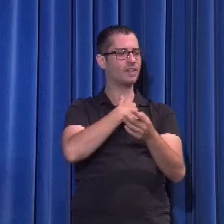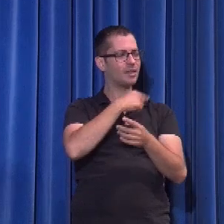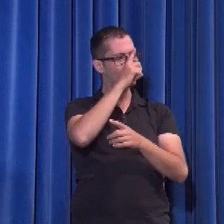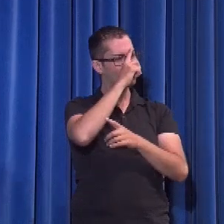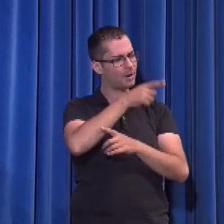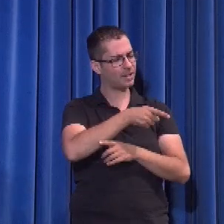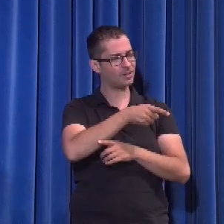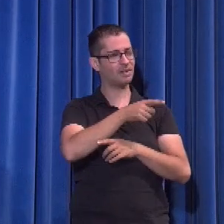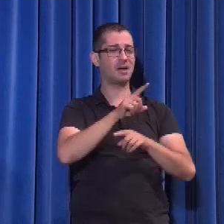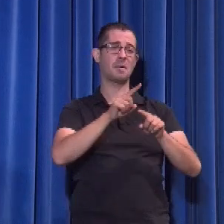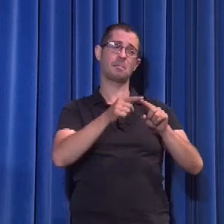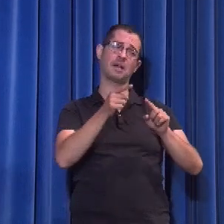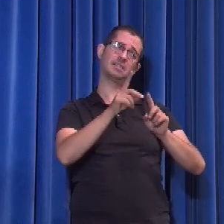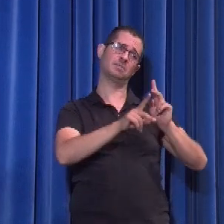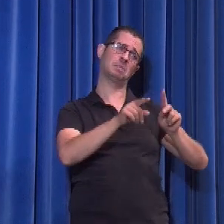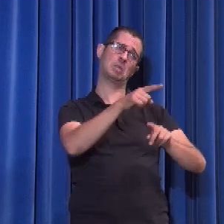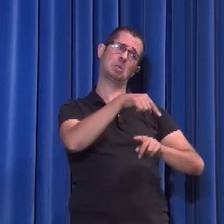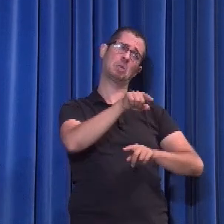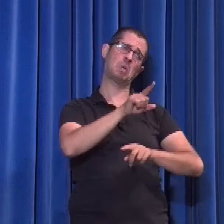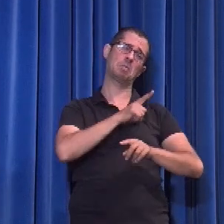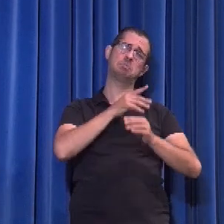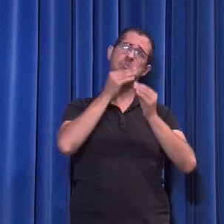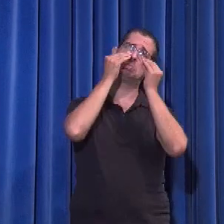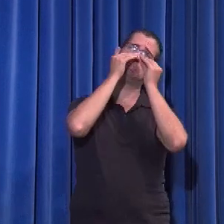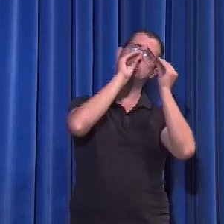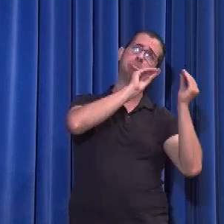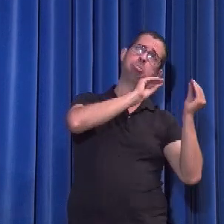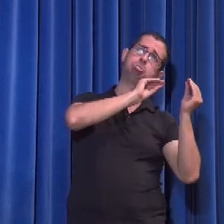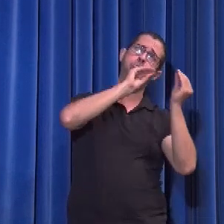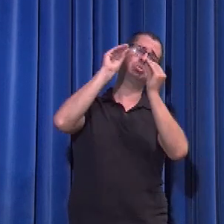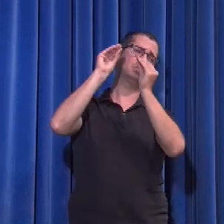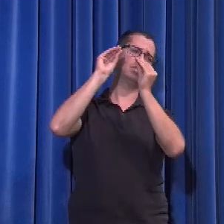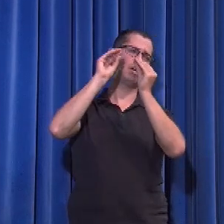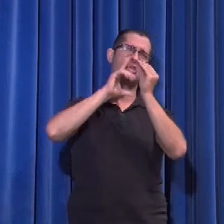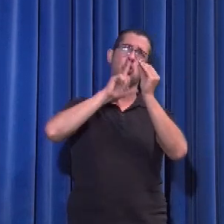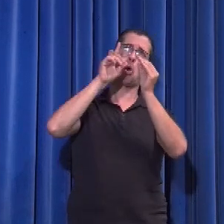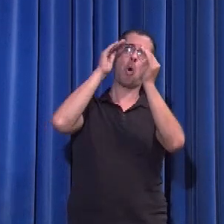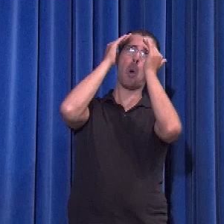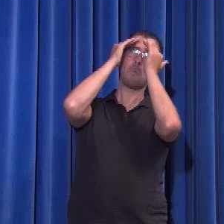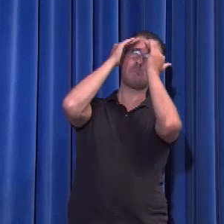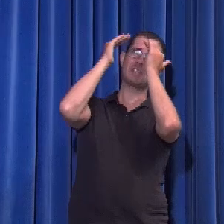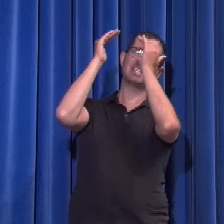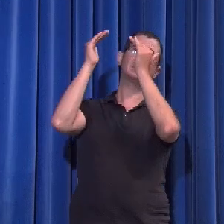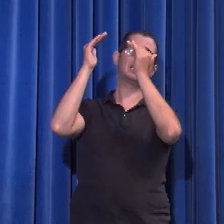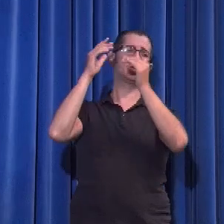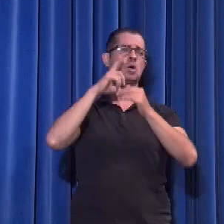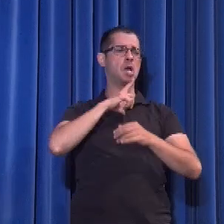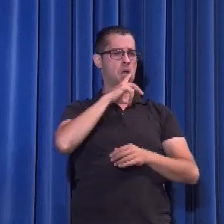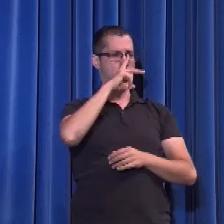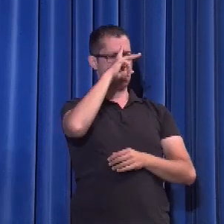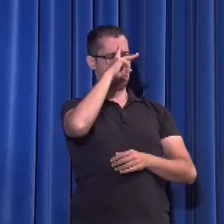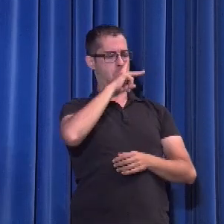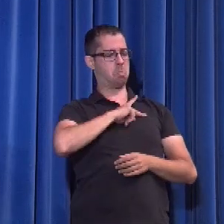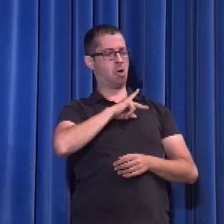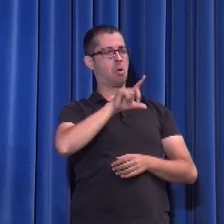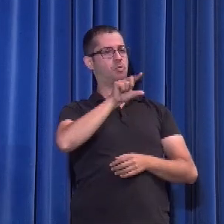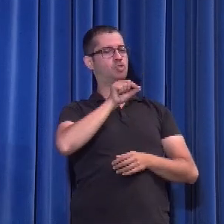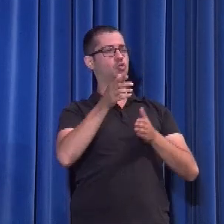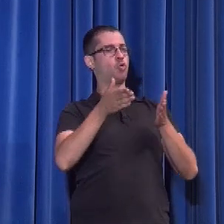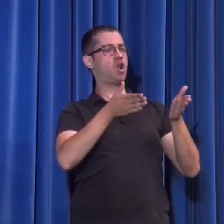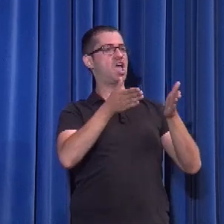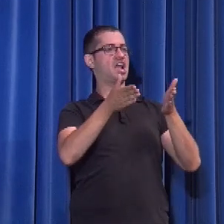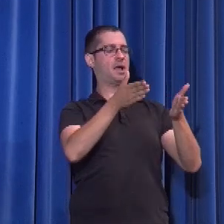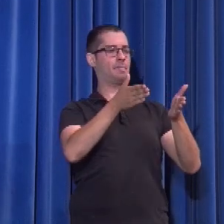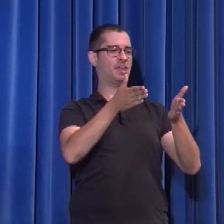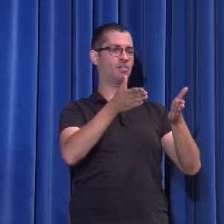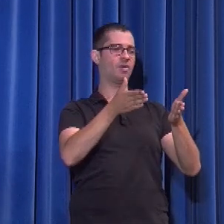não deram ouvidos, nem atenderam, porém andaram com seus próprios conselhos, e da dureza